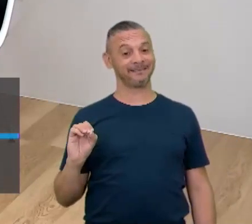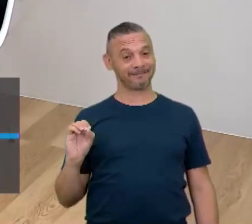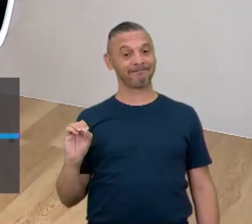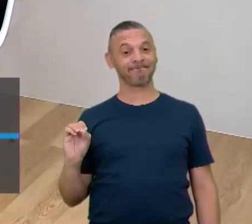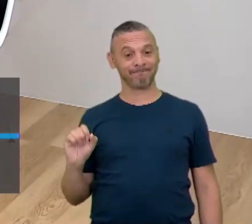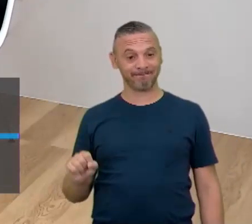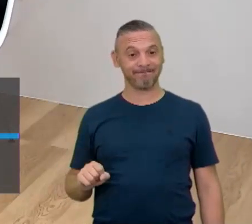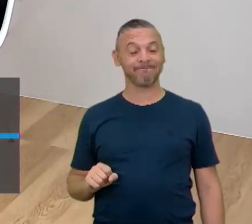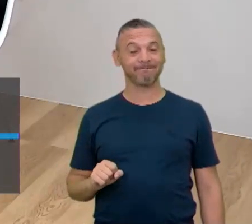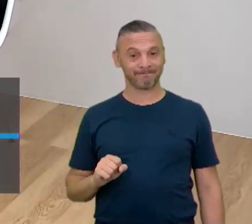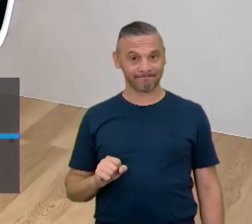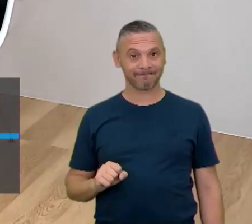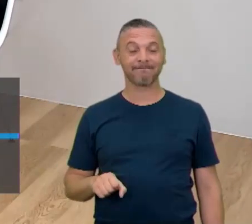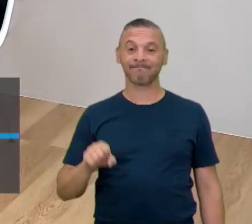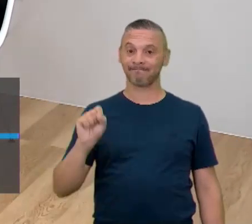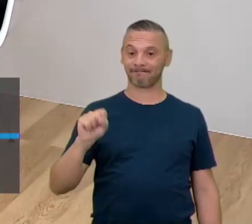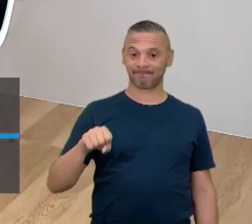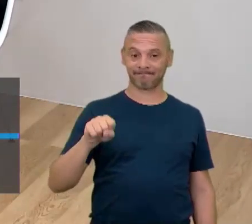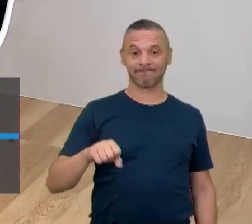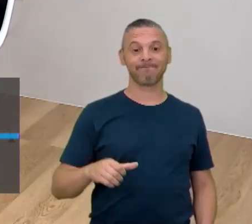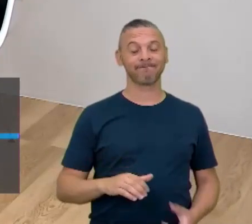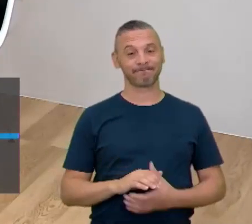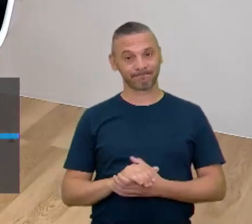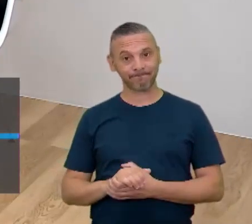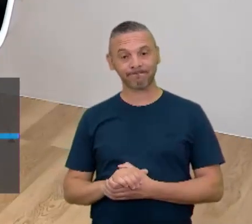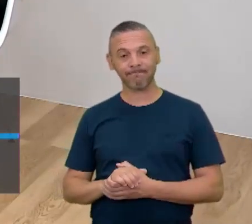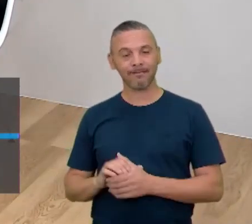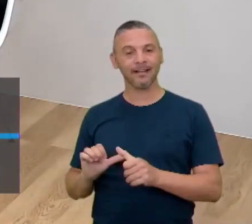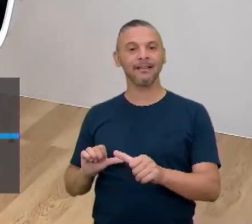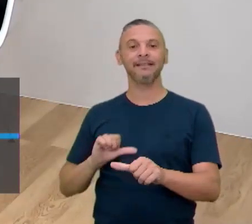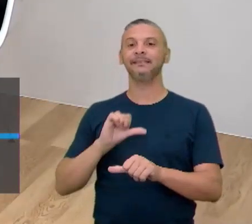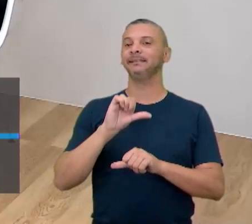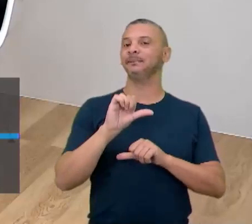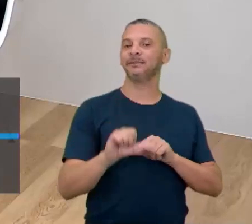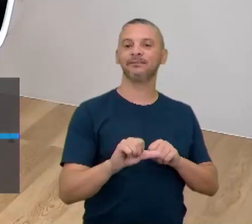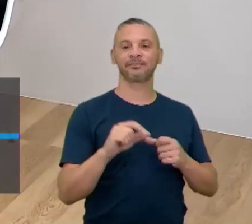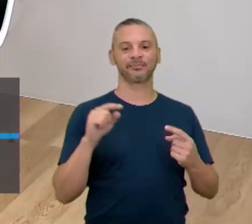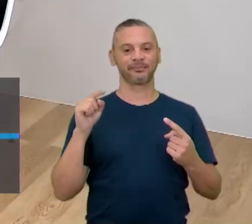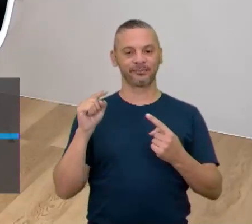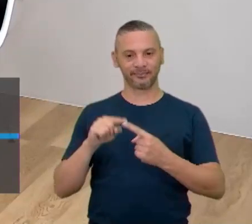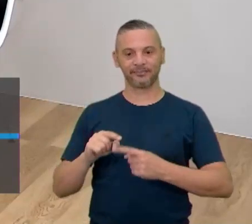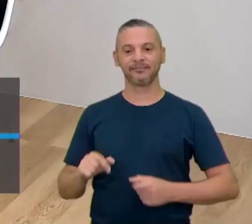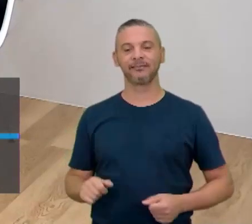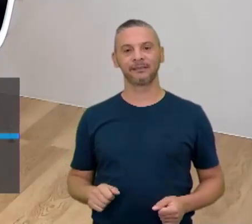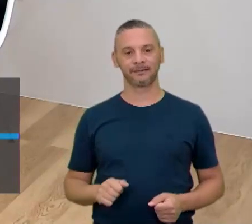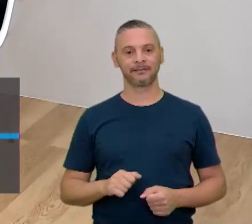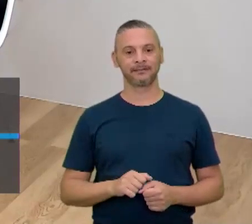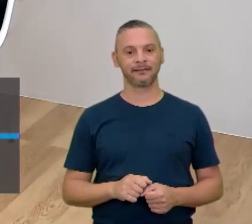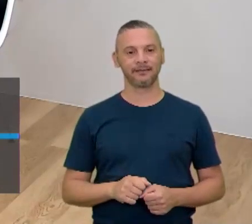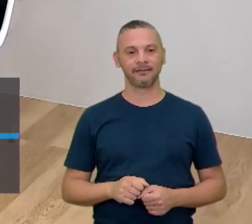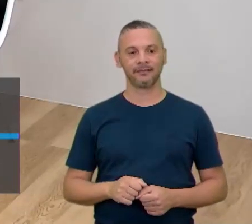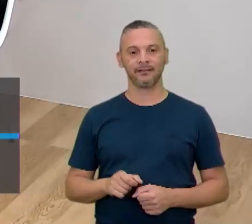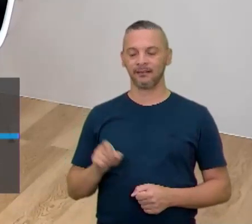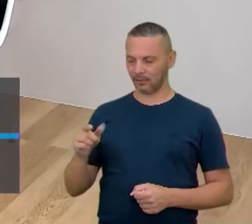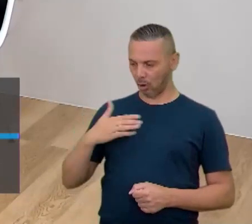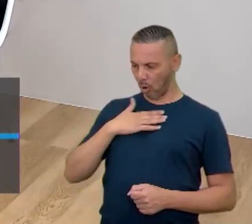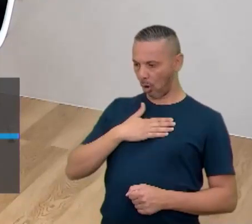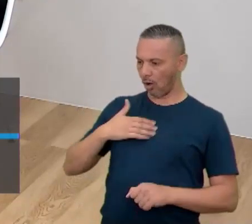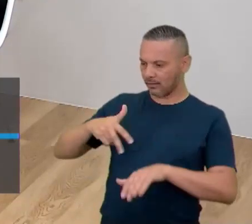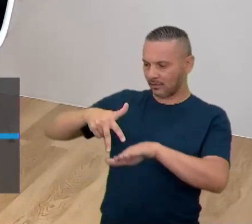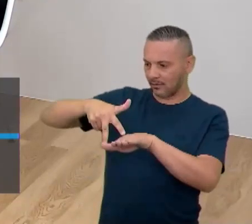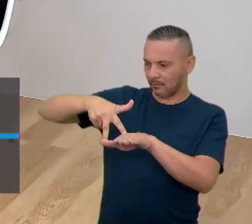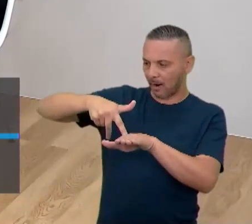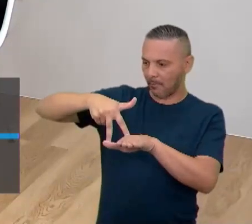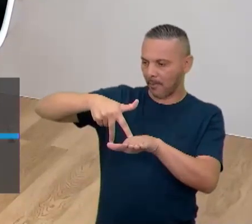começo já dos anos 2000, Sim. nessa transição aí, né? Isso. Essa transição. Você também curtia skate?